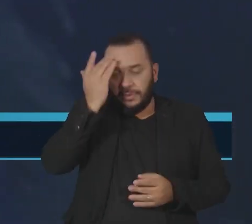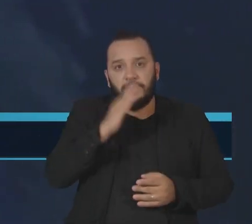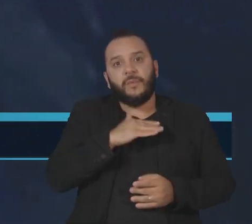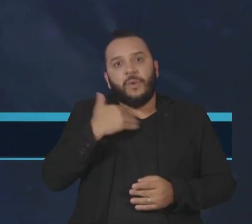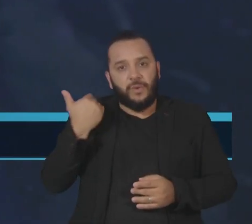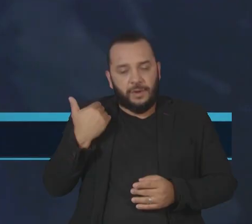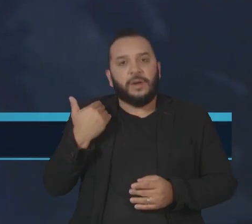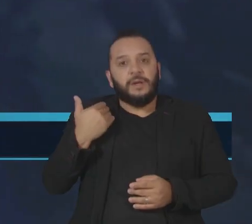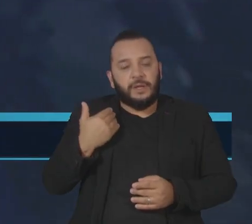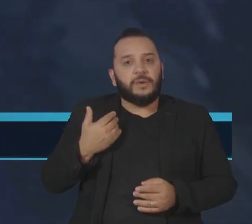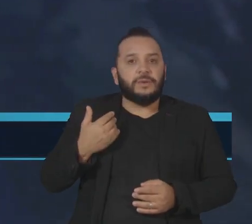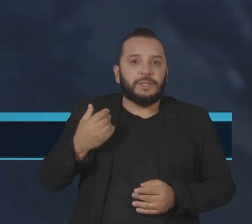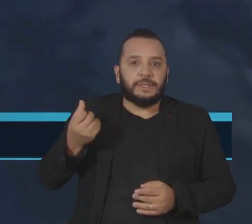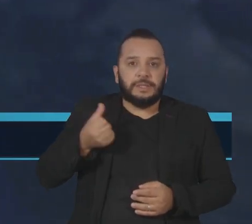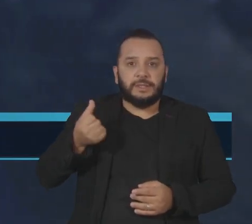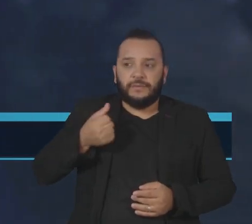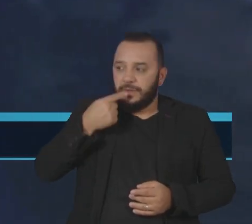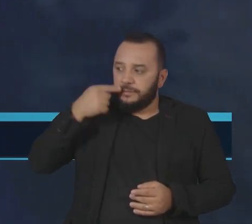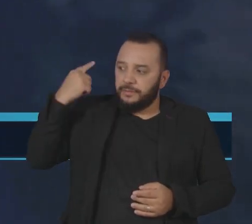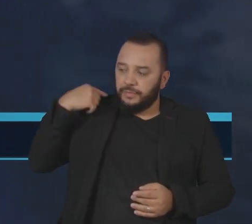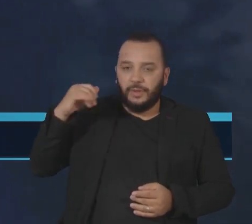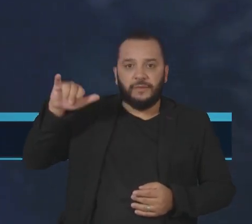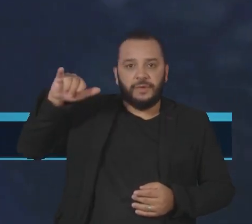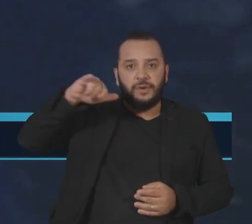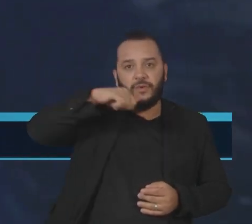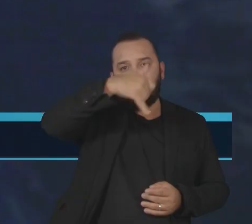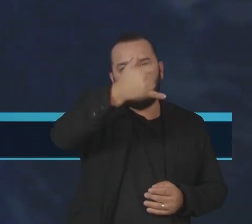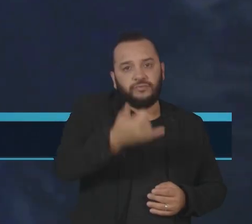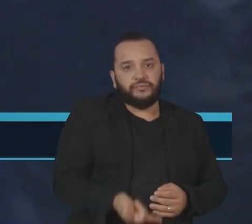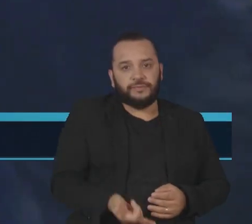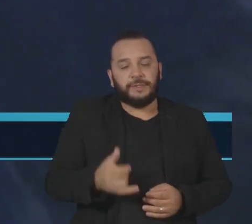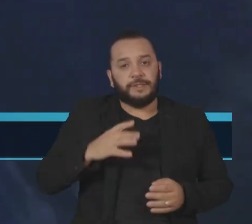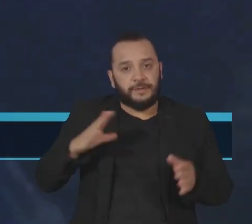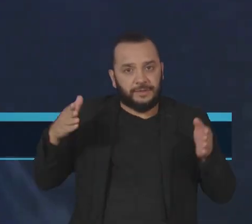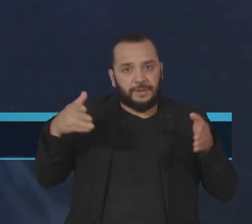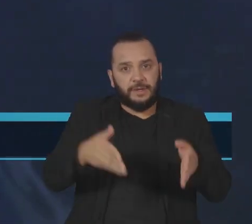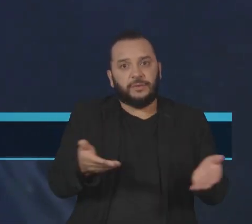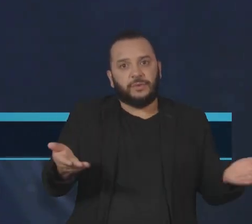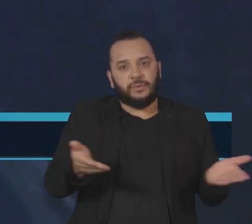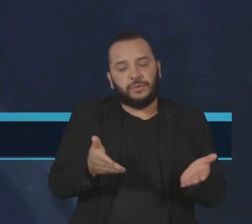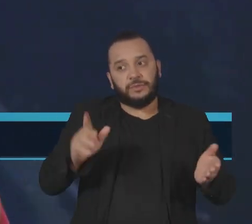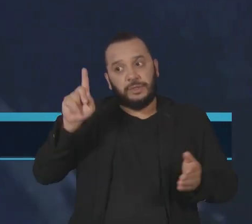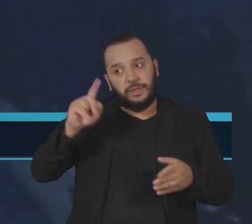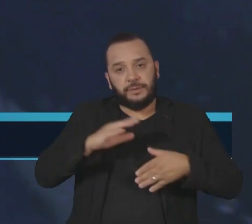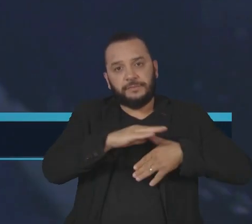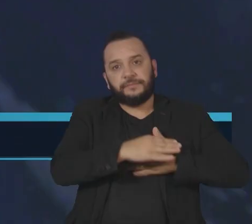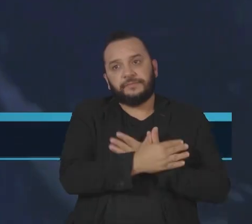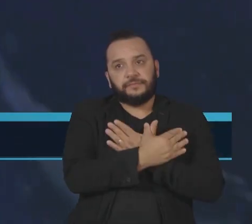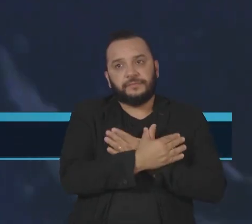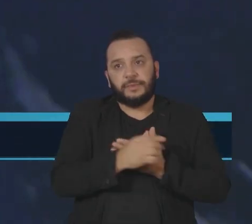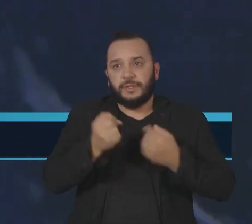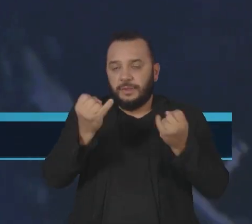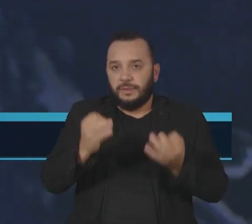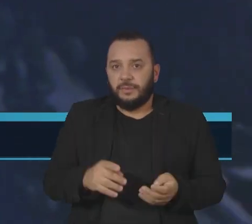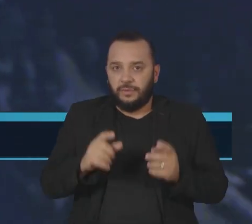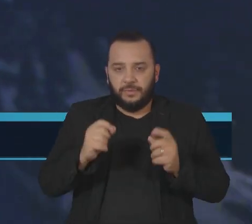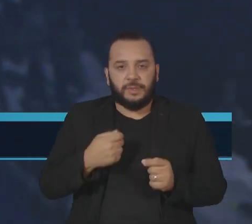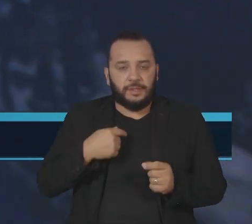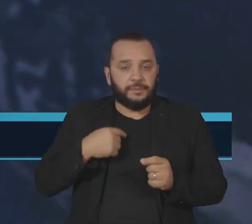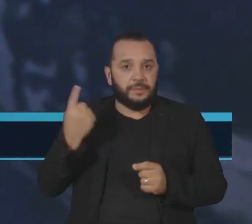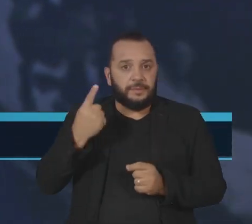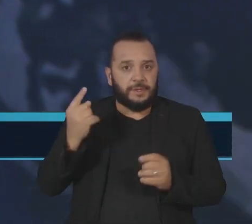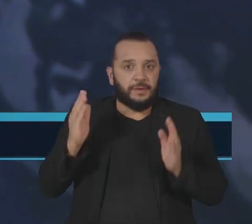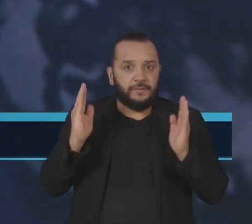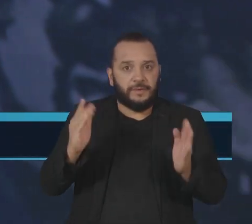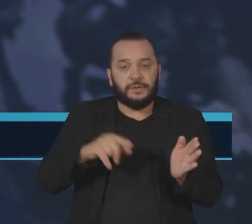na última sexta-feira foram enterradas hoje. O Centro de Investigação e Prevenção de Acidentes Aeronáuticos informou que encerrou a primeira